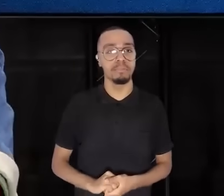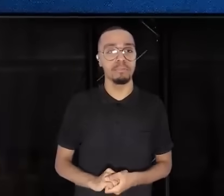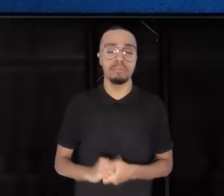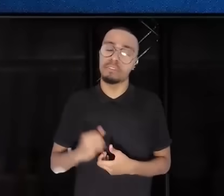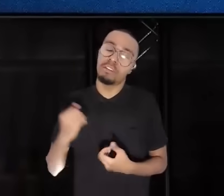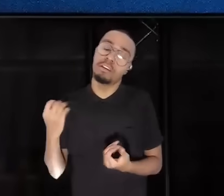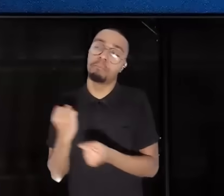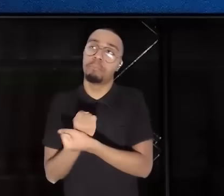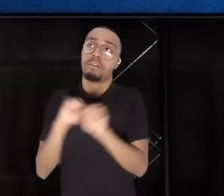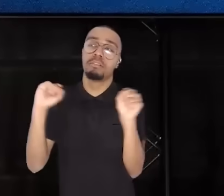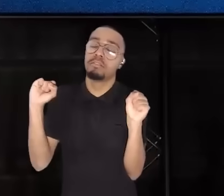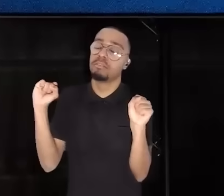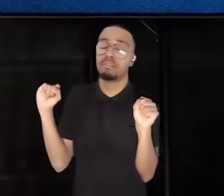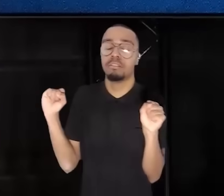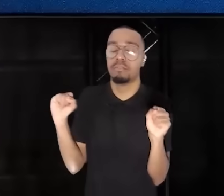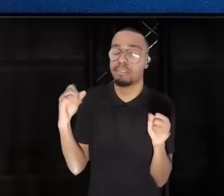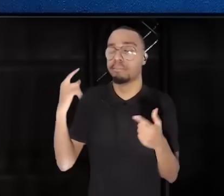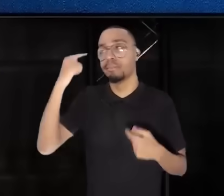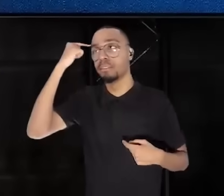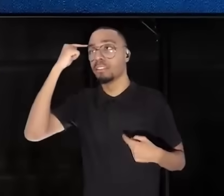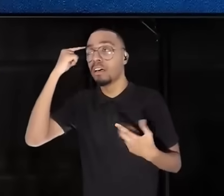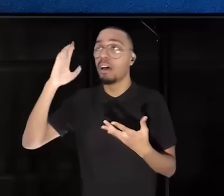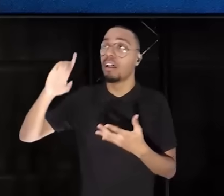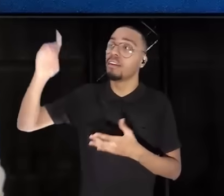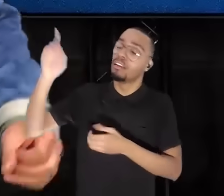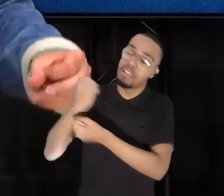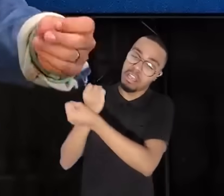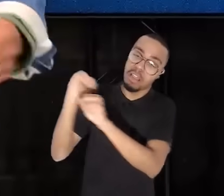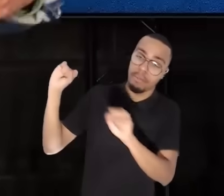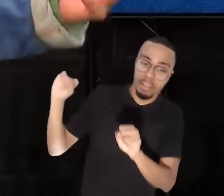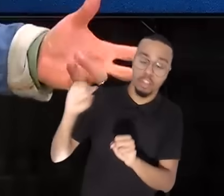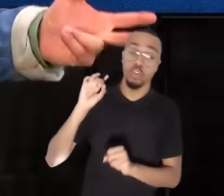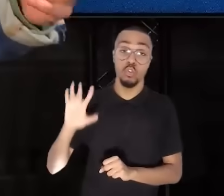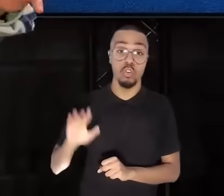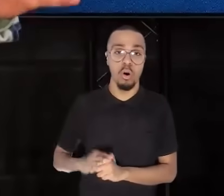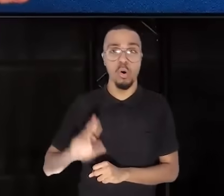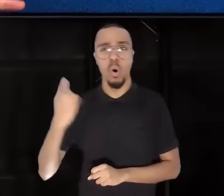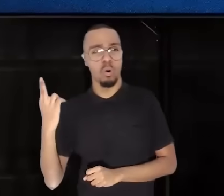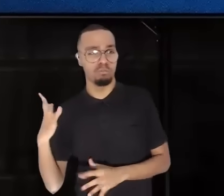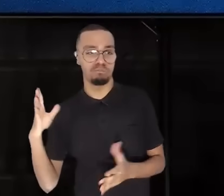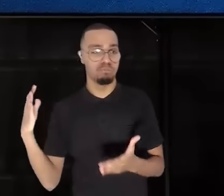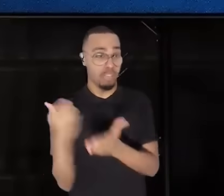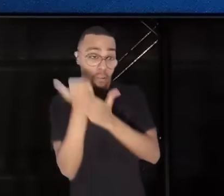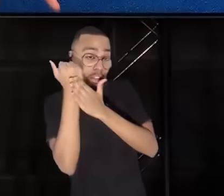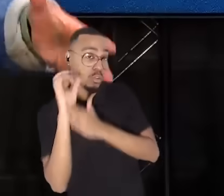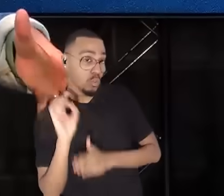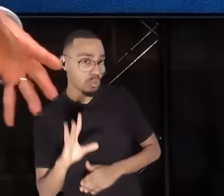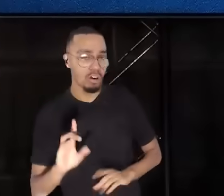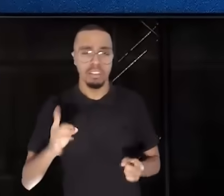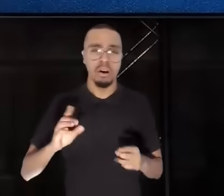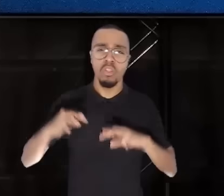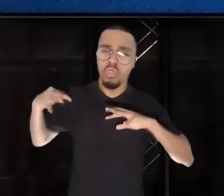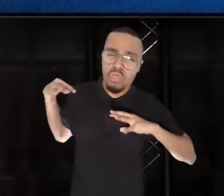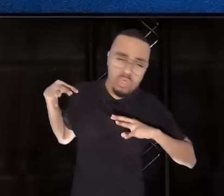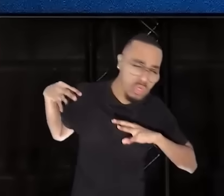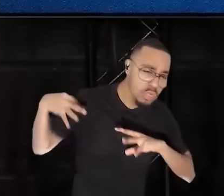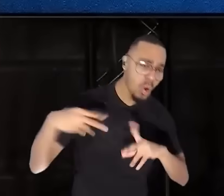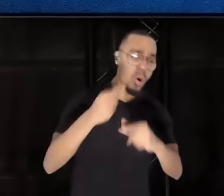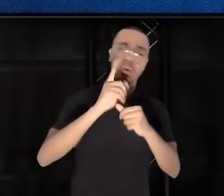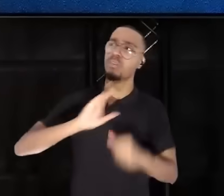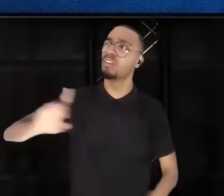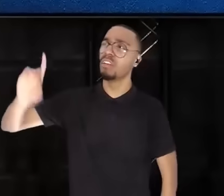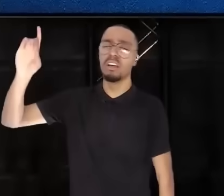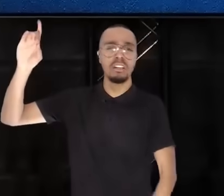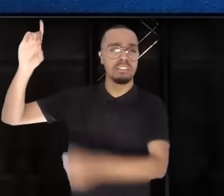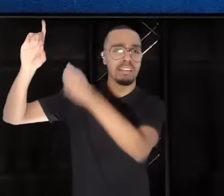você dizer que eu sou curador, que eu sou conselheiro, que eu sou libertador. Não dá para você, não cabe num adjetivo. Todas